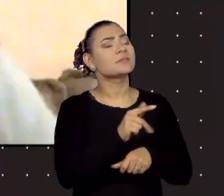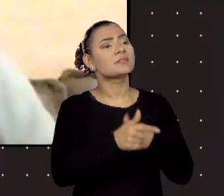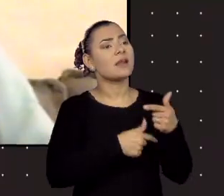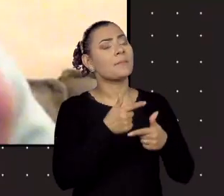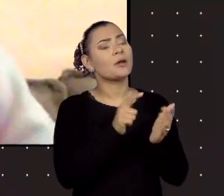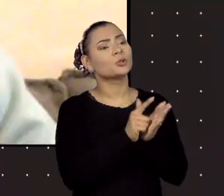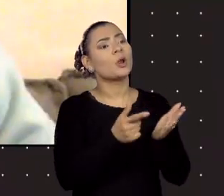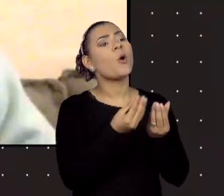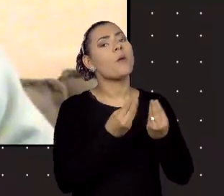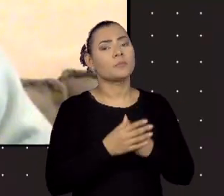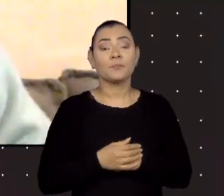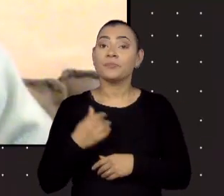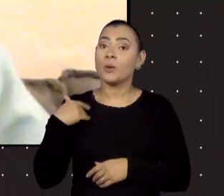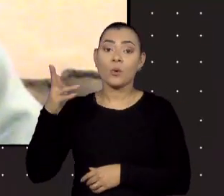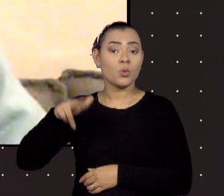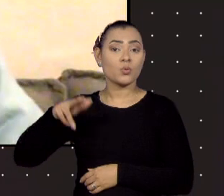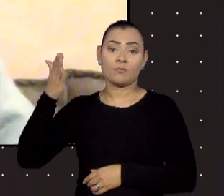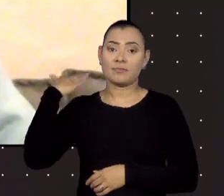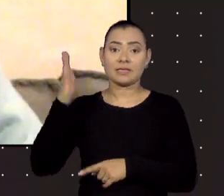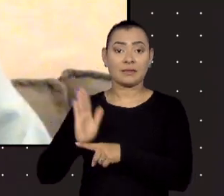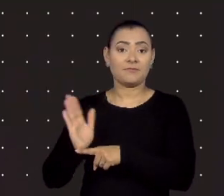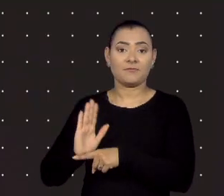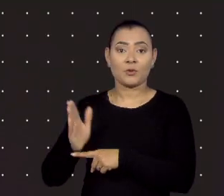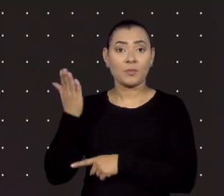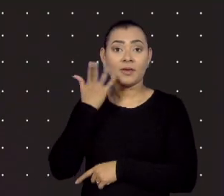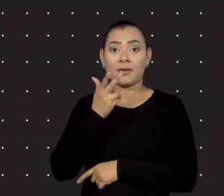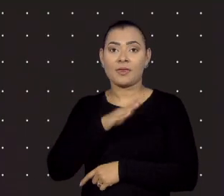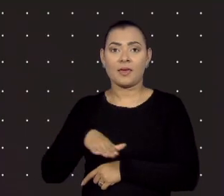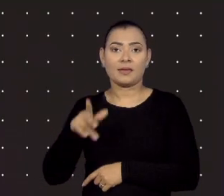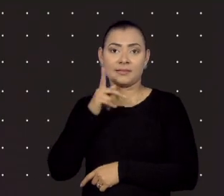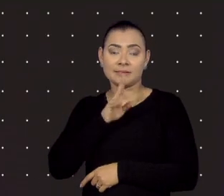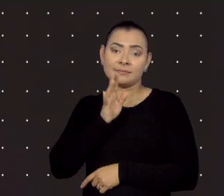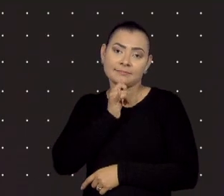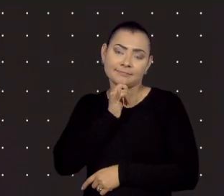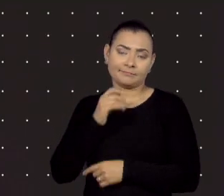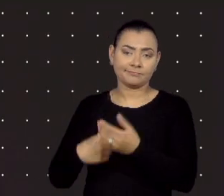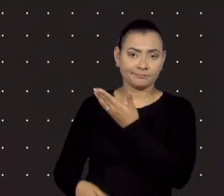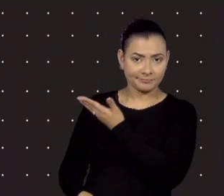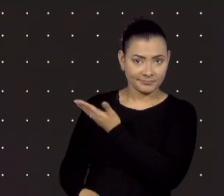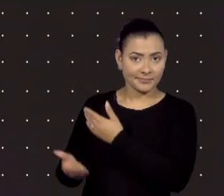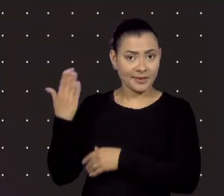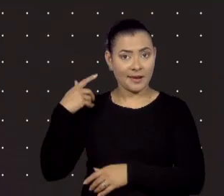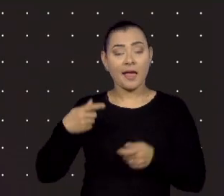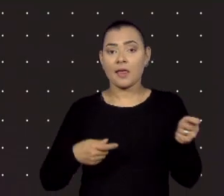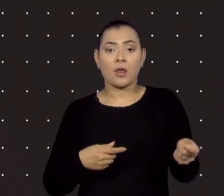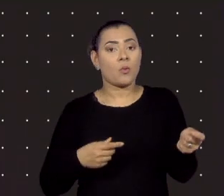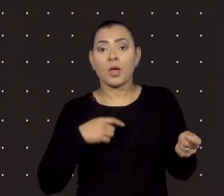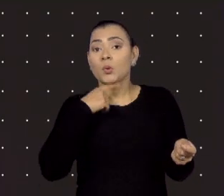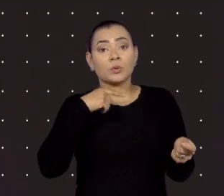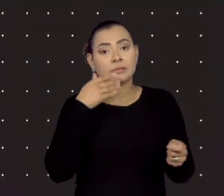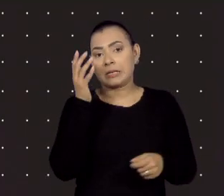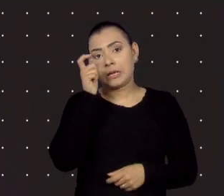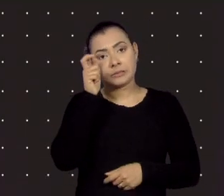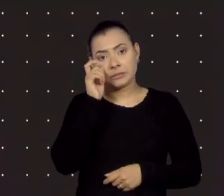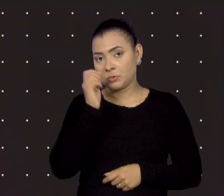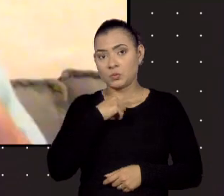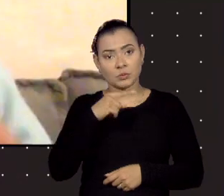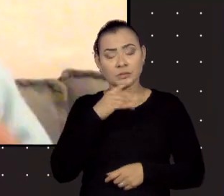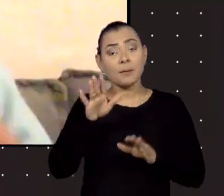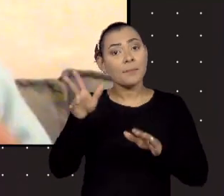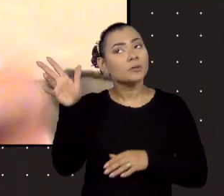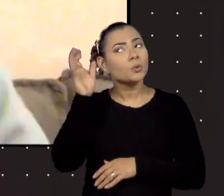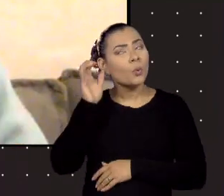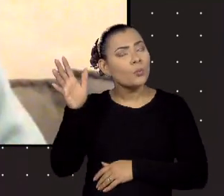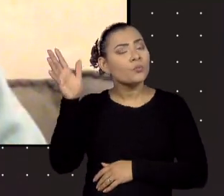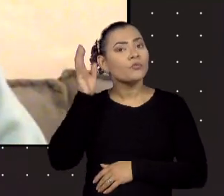jornal? Eu nunca vi um filme quando era criança, e o filme Gilda passou em Araraquara, eu não pude assistir. Mas eu fiquei